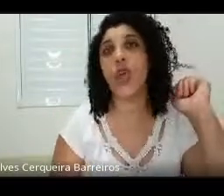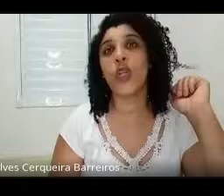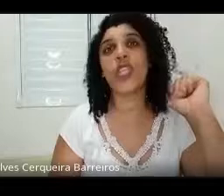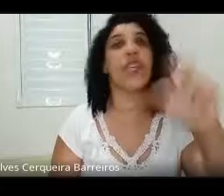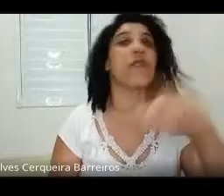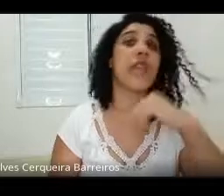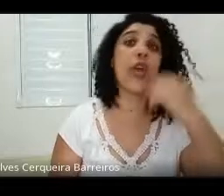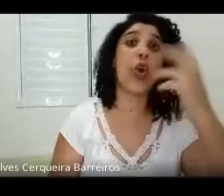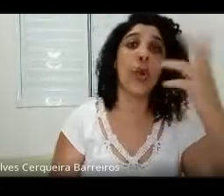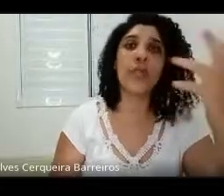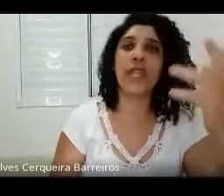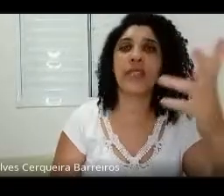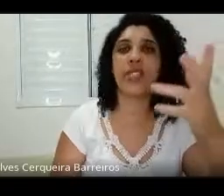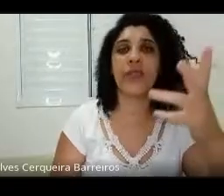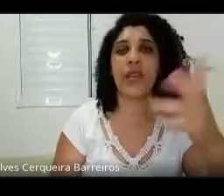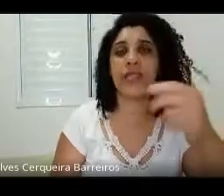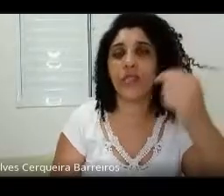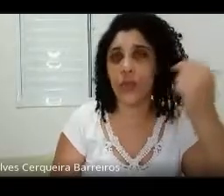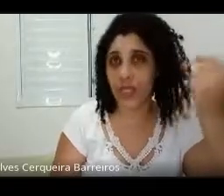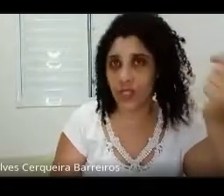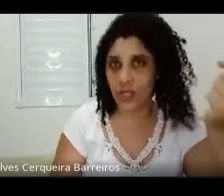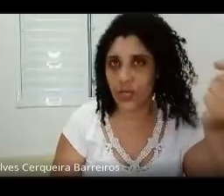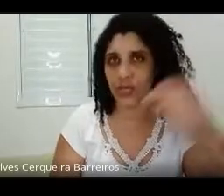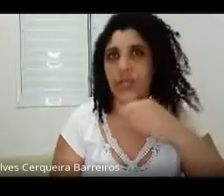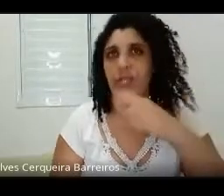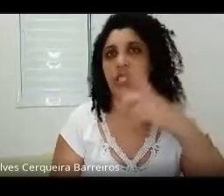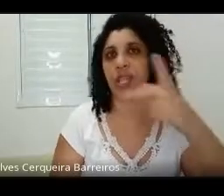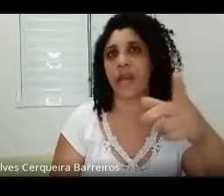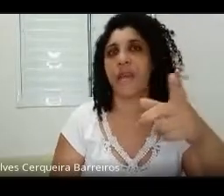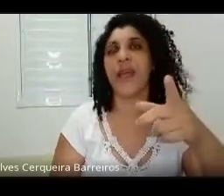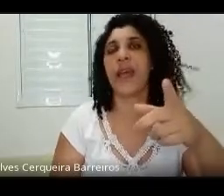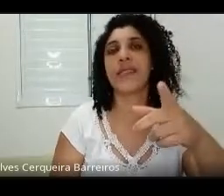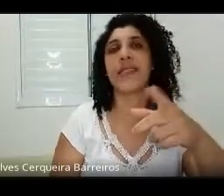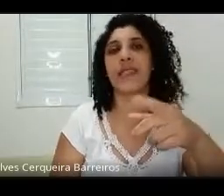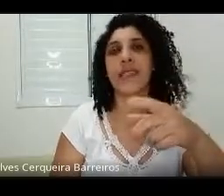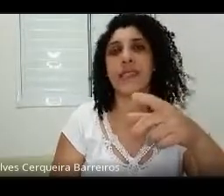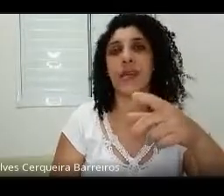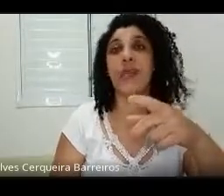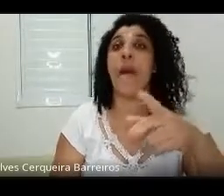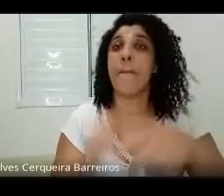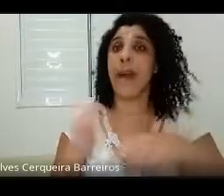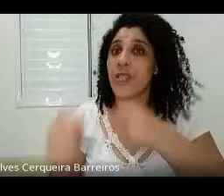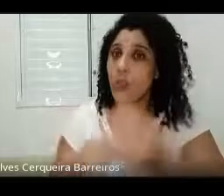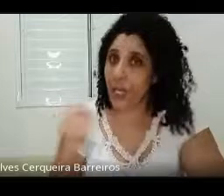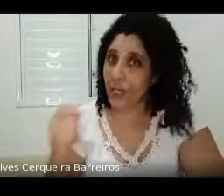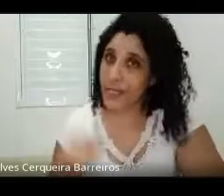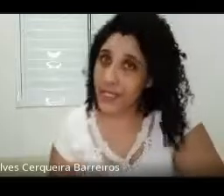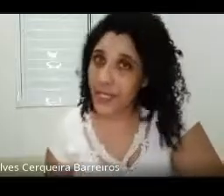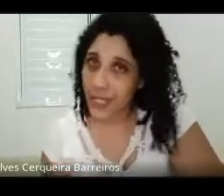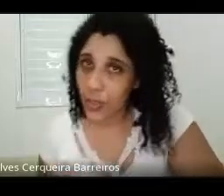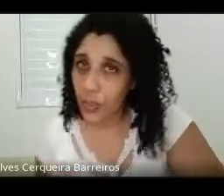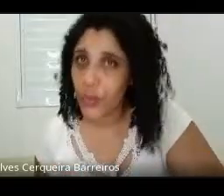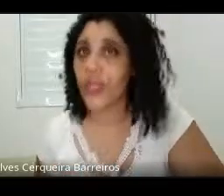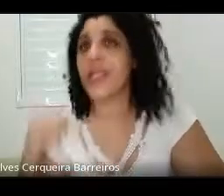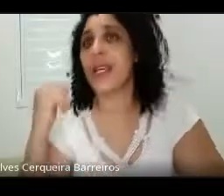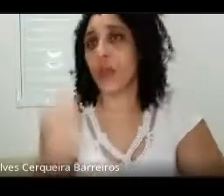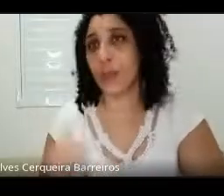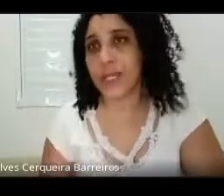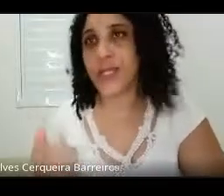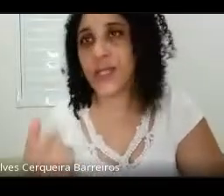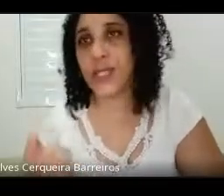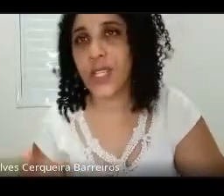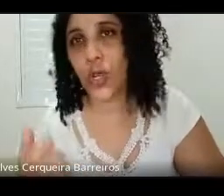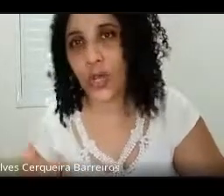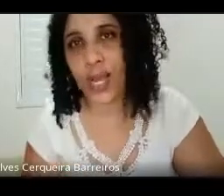esses conectivos. É como se eles estivessem subentendidos durante a sinalização. Mas quando eu parto para a escrita da língua portuguesa,